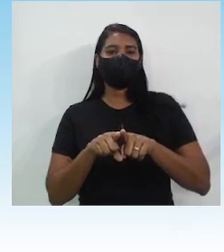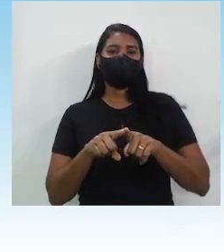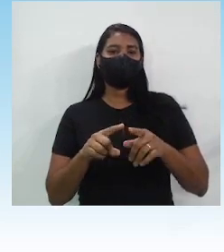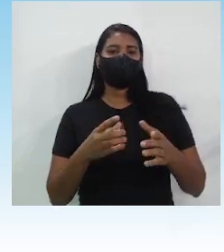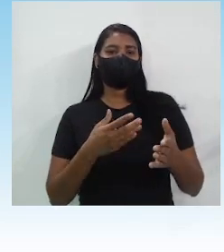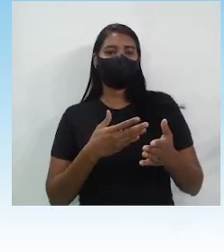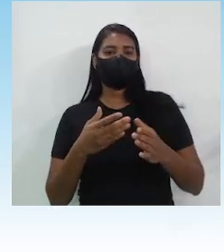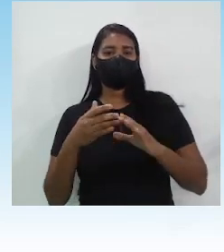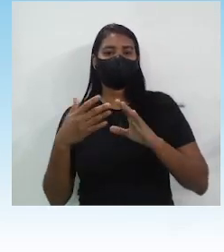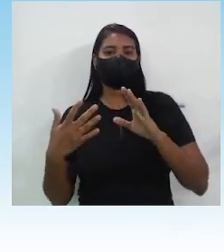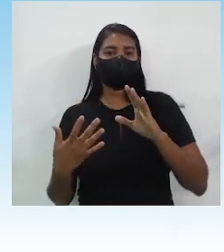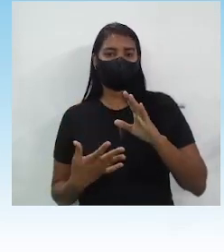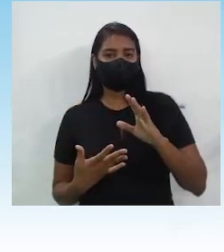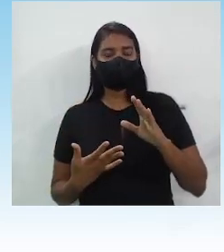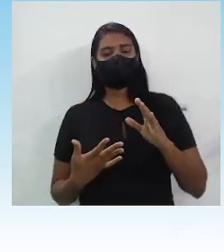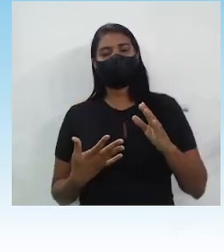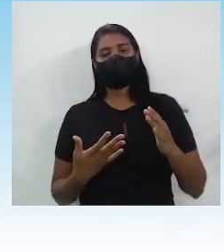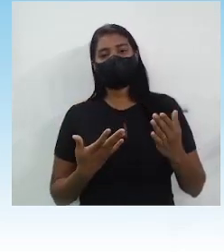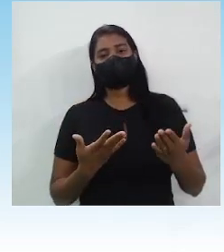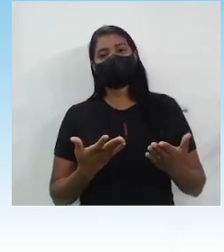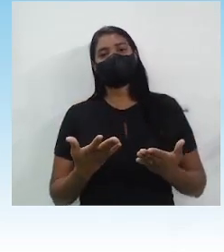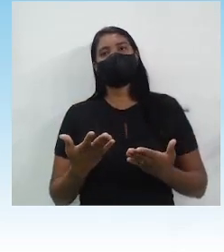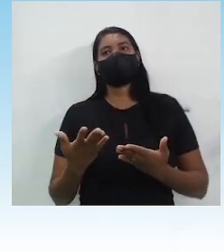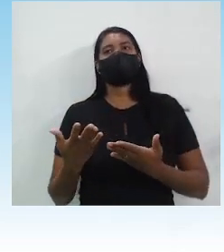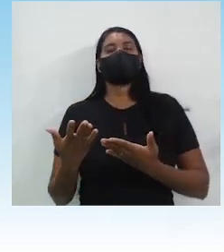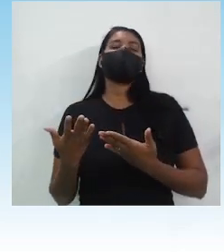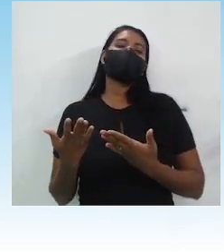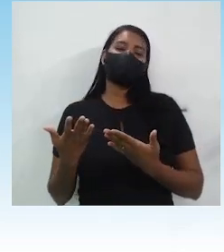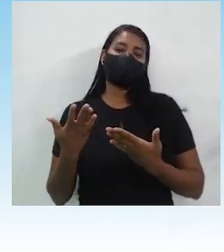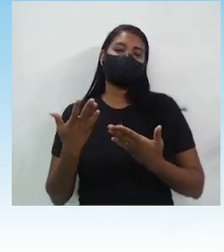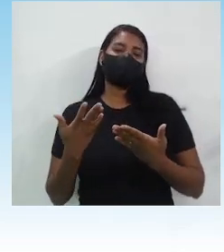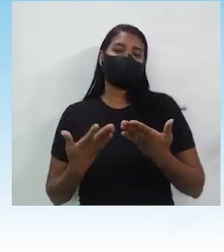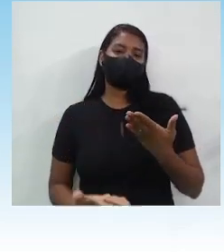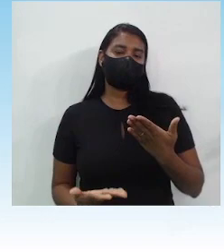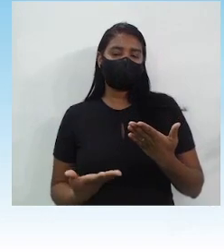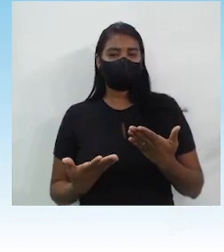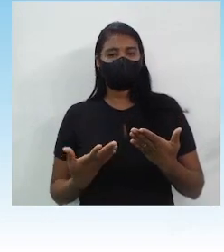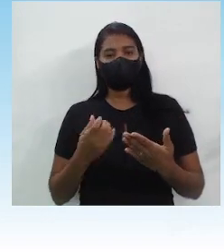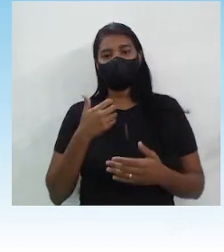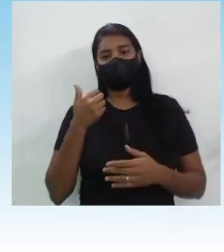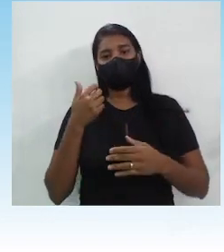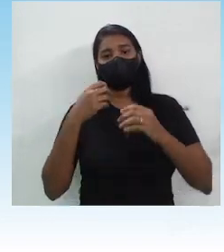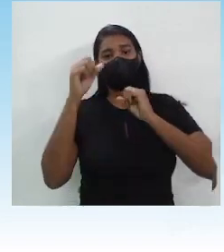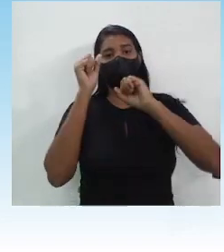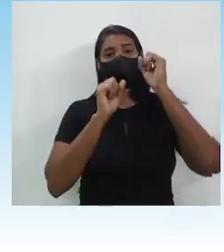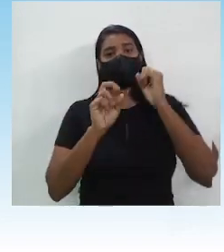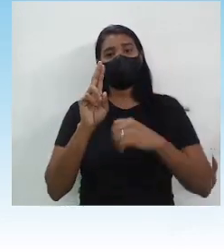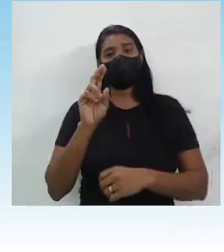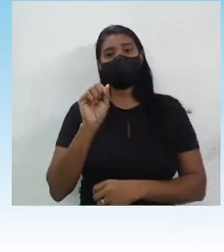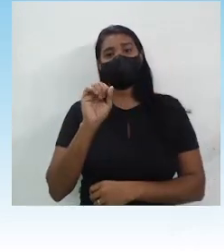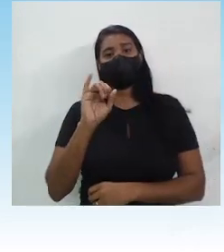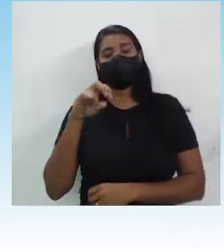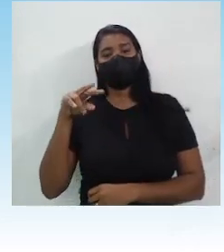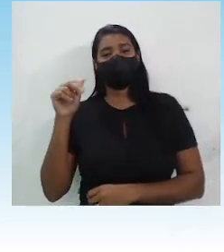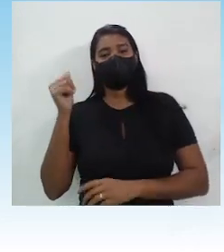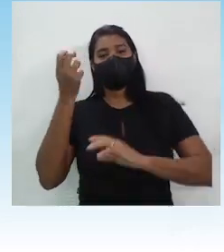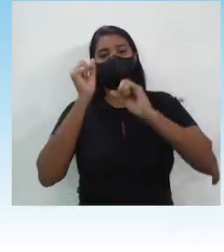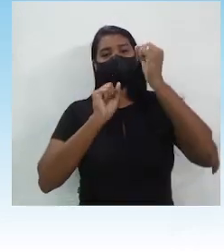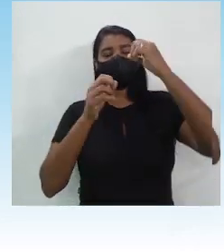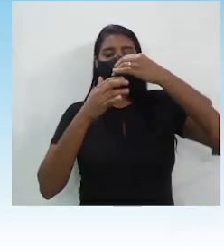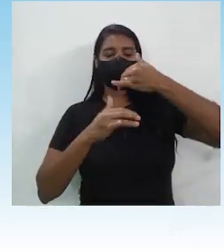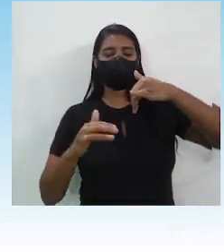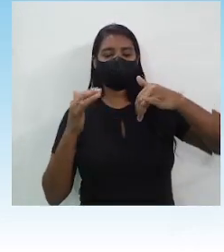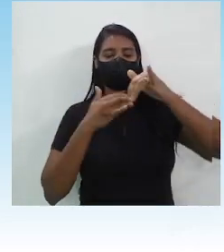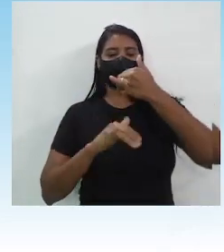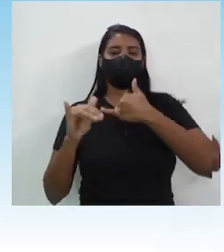na questão das vantagens e desvantagens dessas usinas que são geradoras